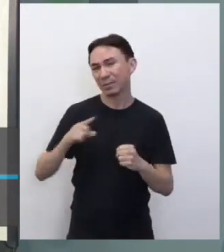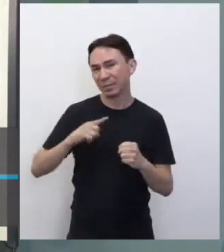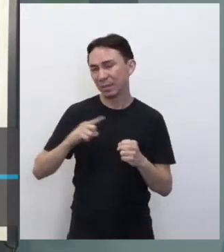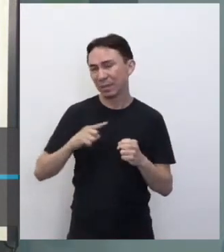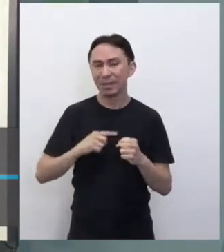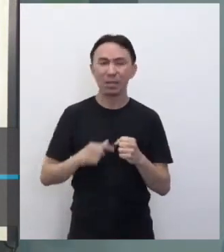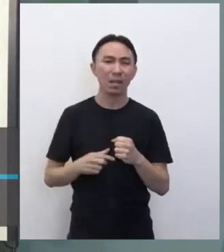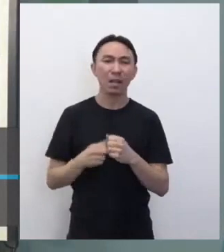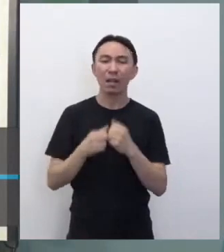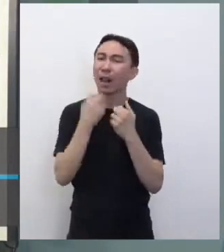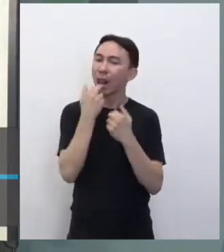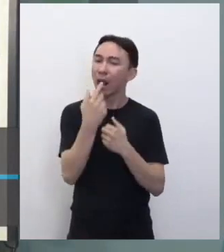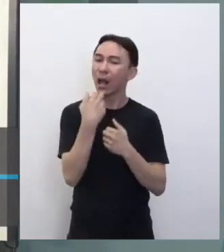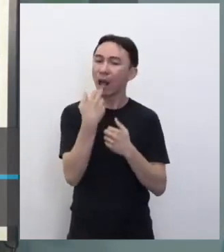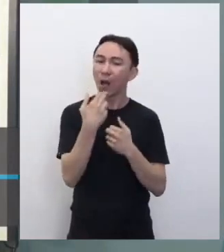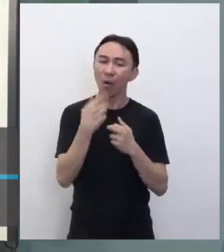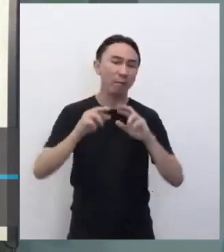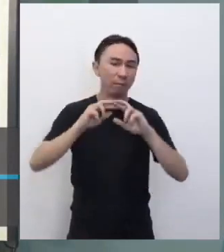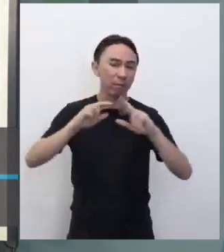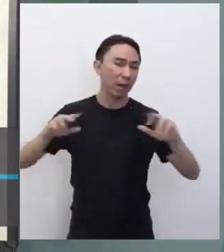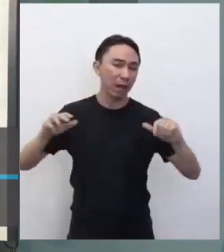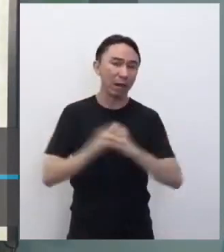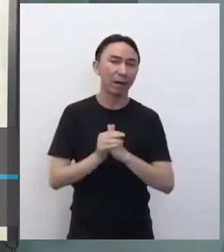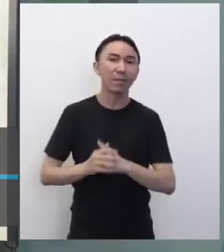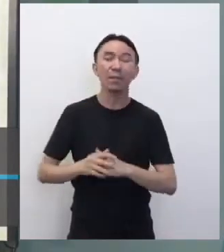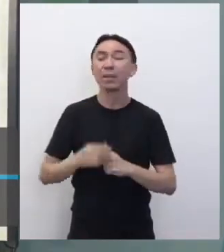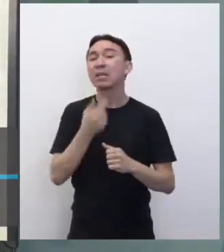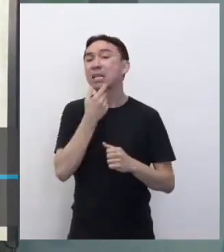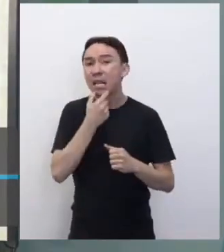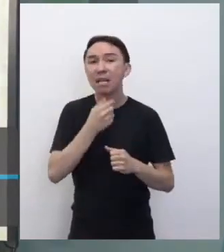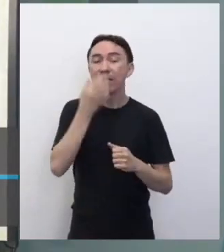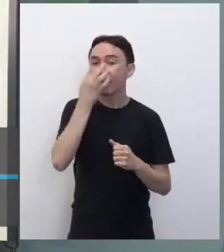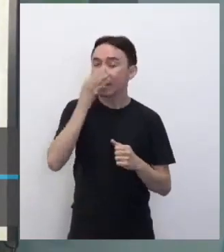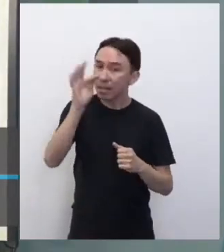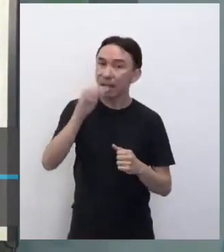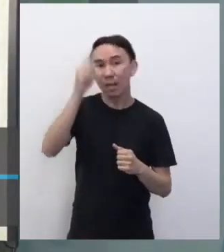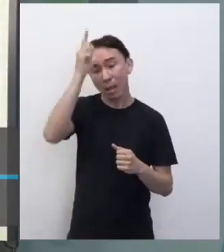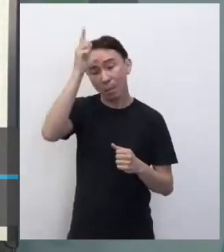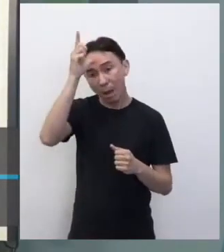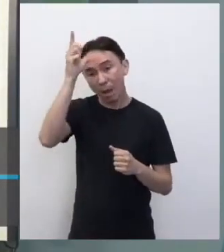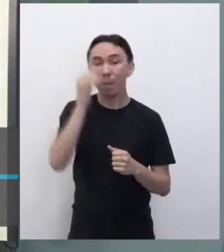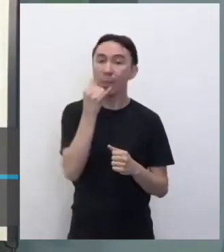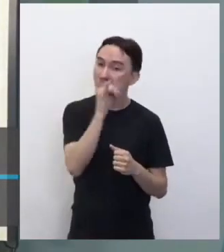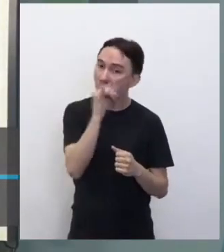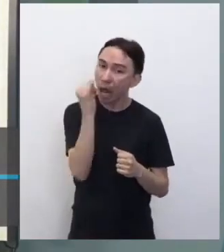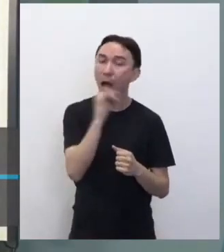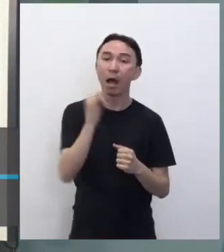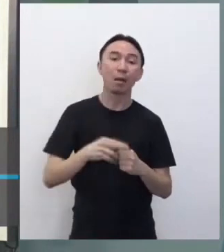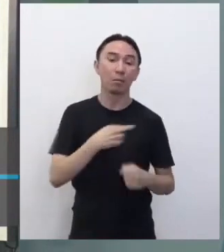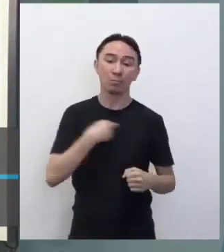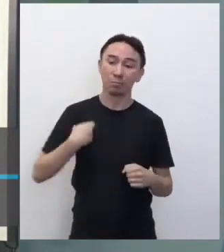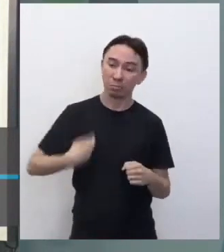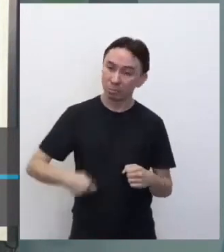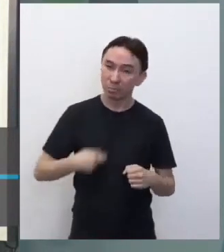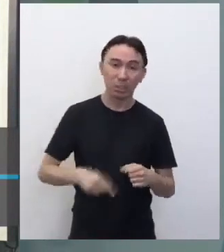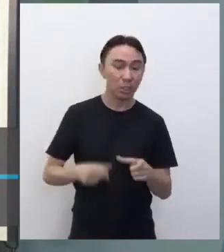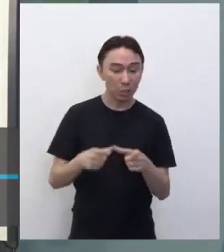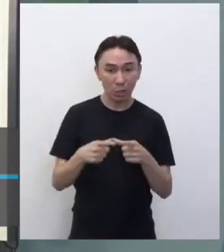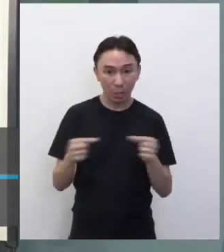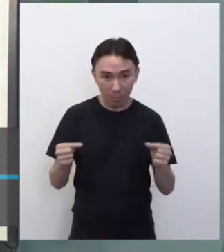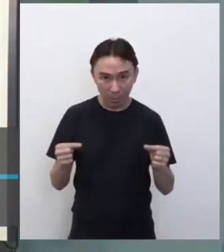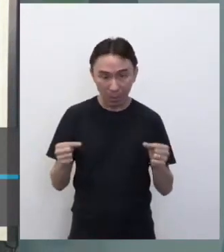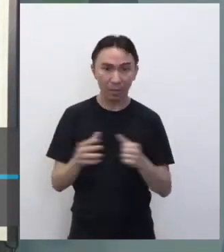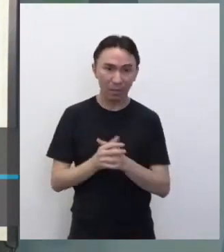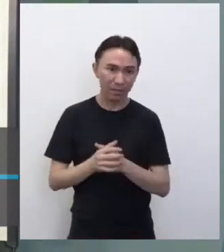idiomas lá, inglês, francês, alemão, italiano, mandarim, japonês. É lógico que